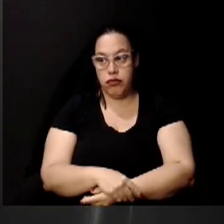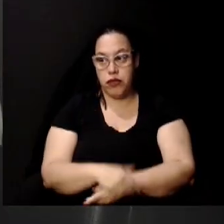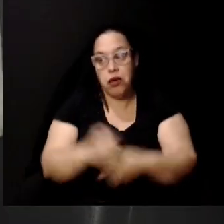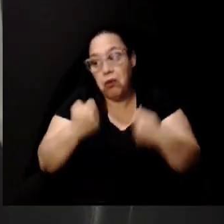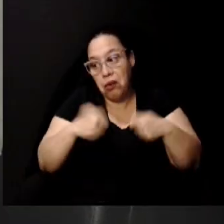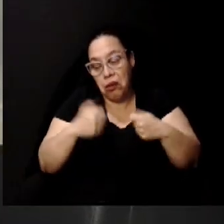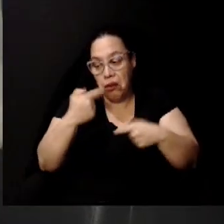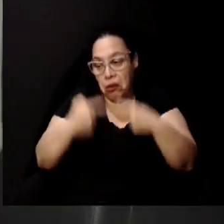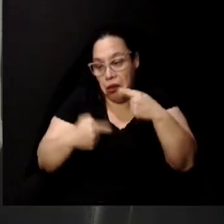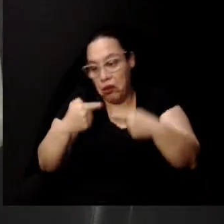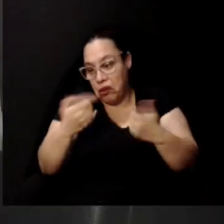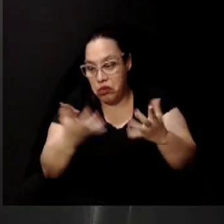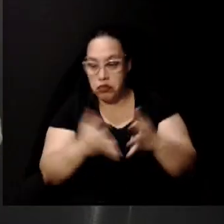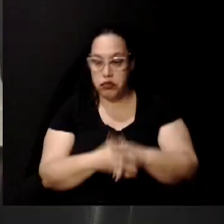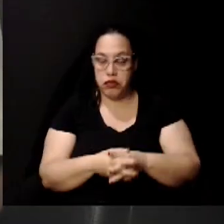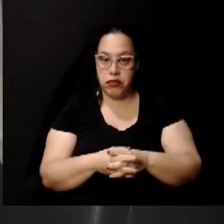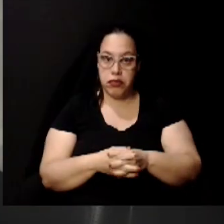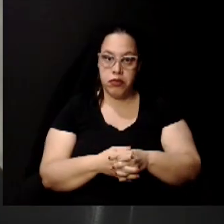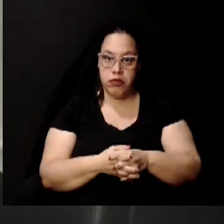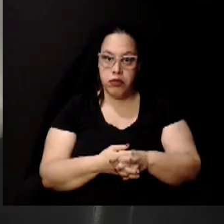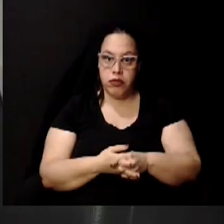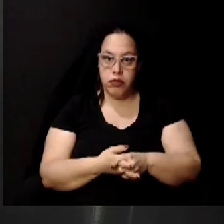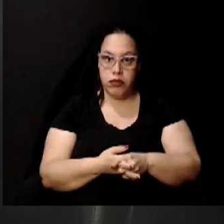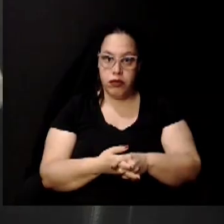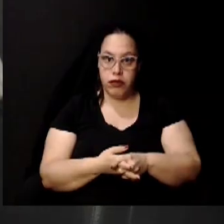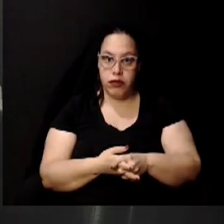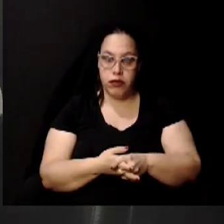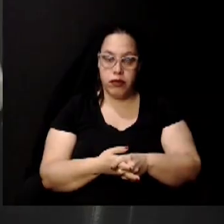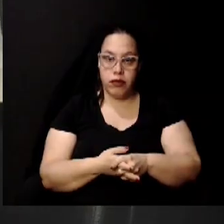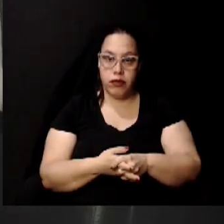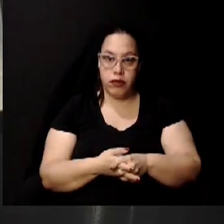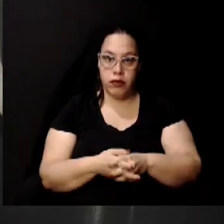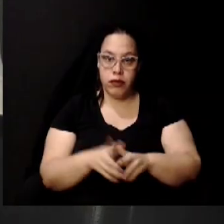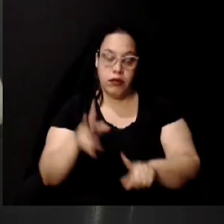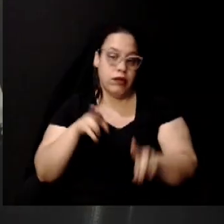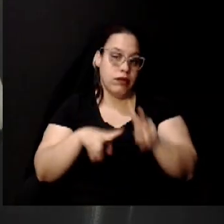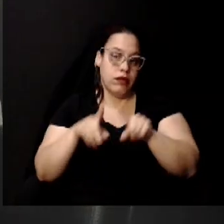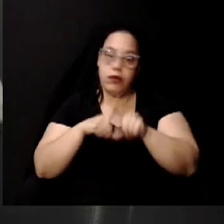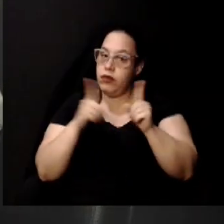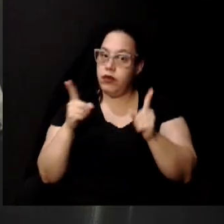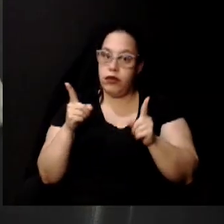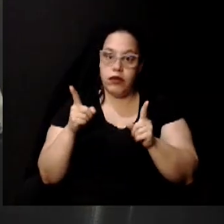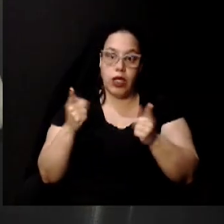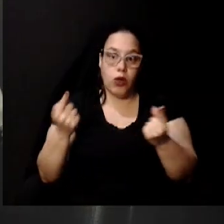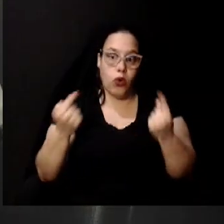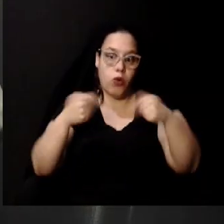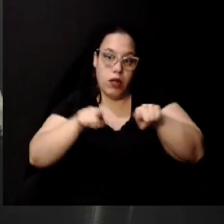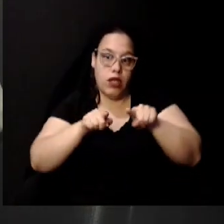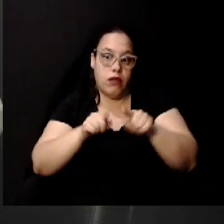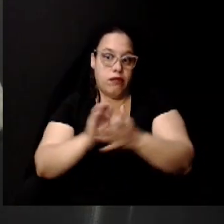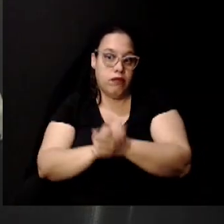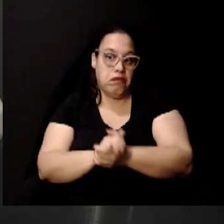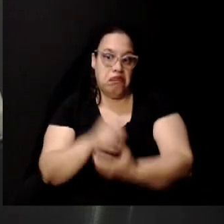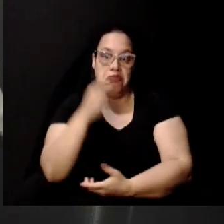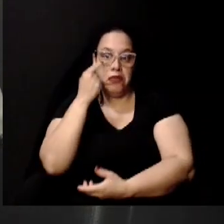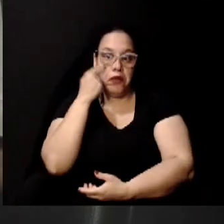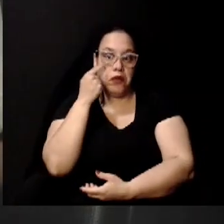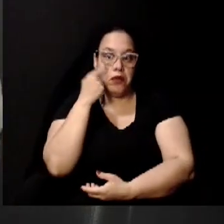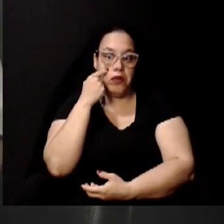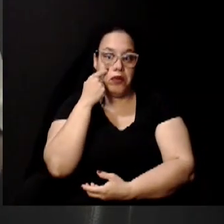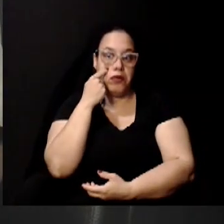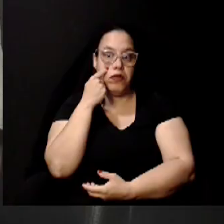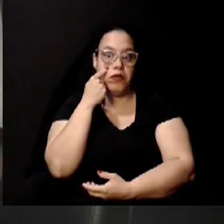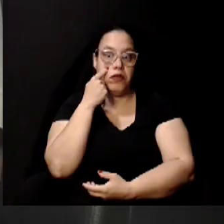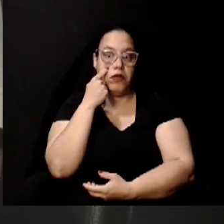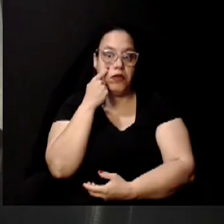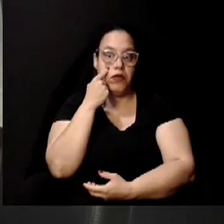Precisamos debater, discutir, enfim, são visões de mundo, mas tem coisas que a gente precisa combater. Porque eu vejo que também existe aí um